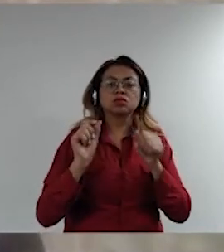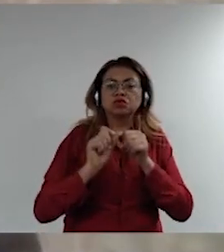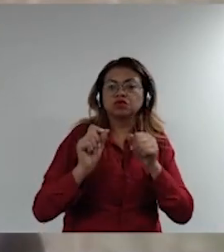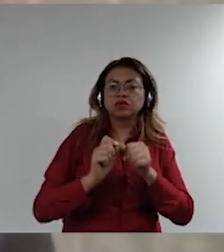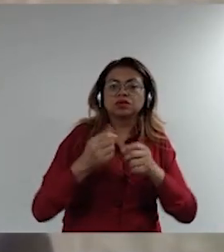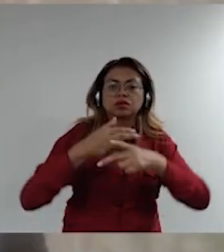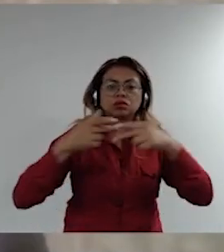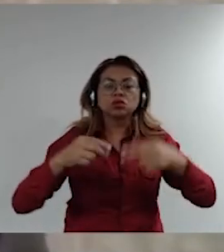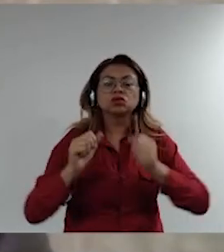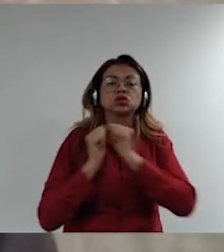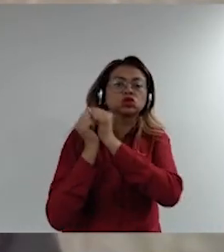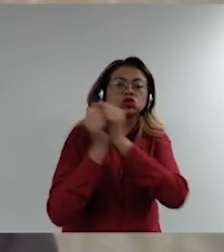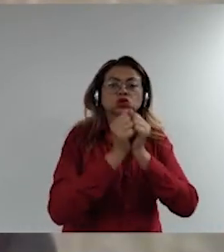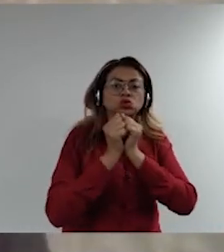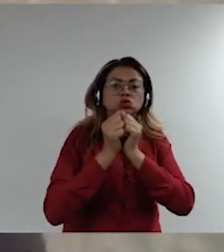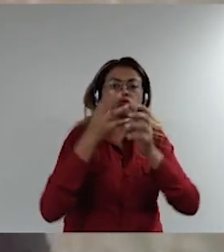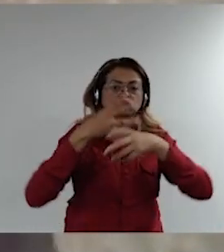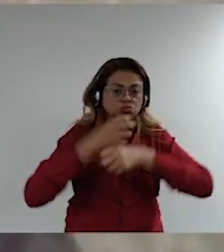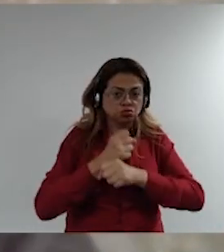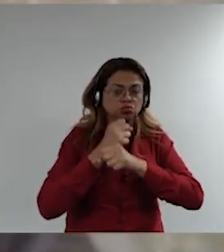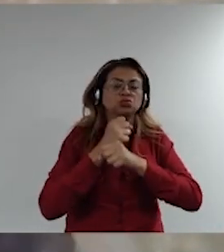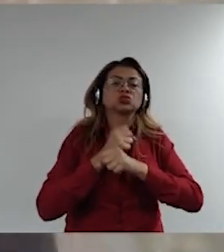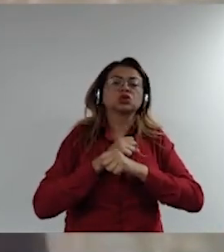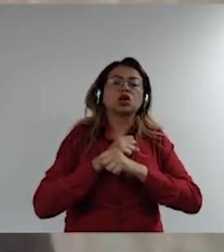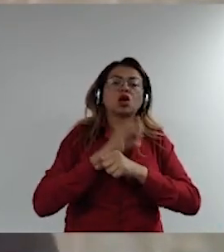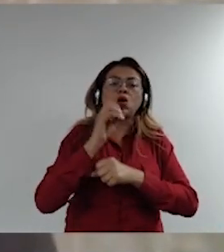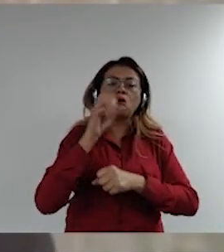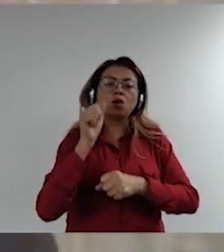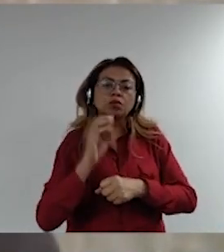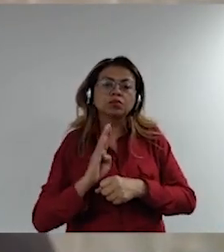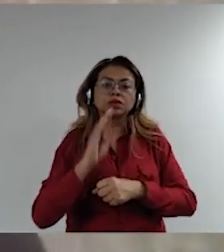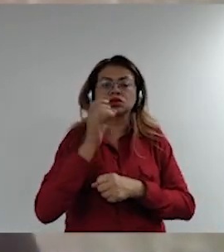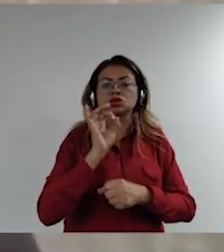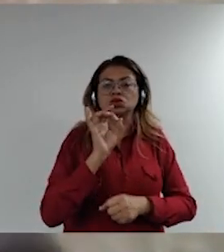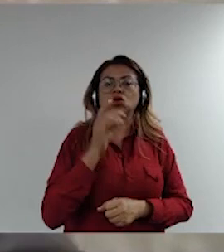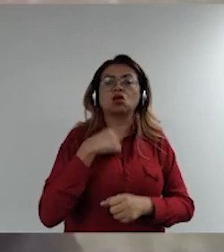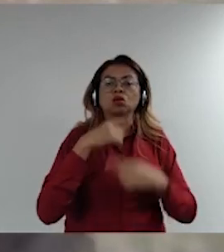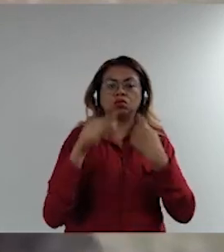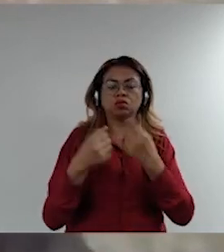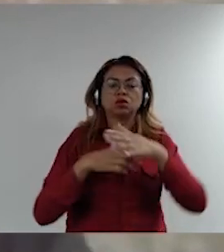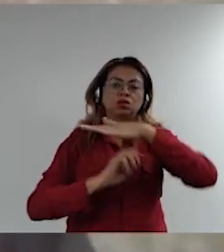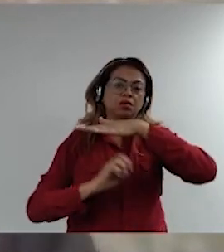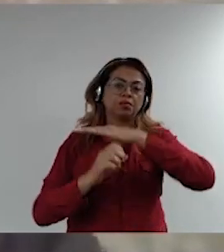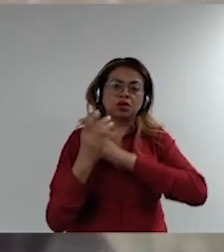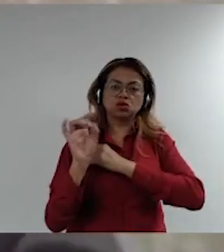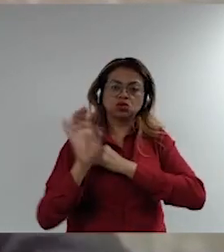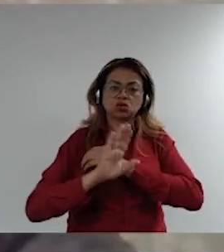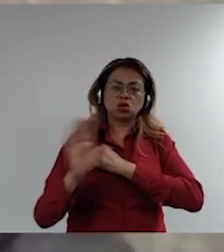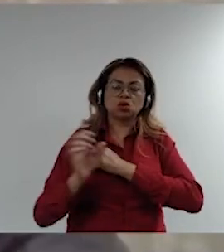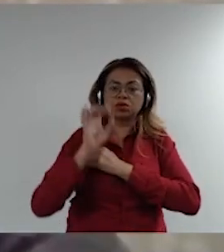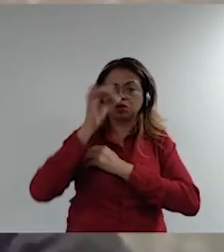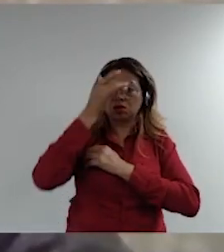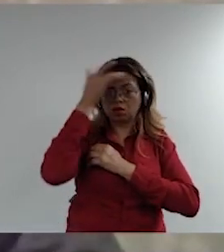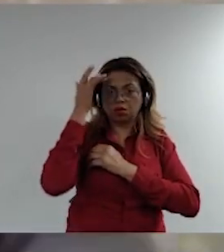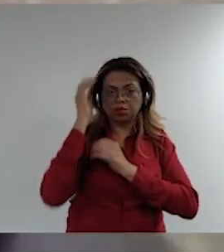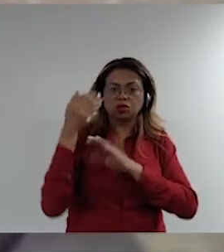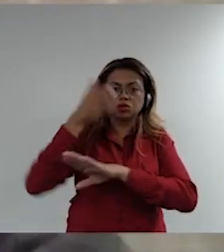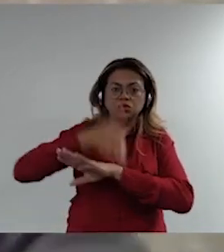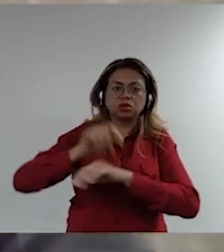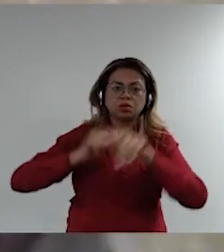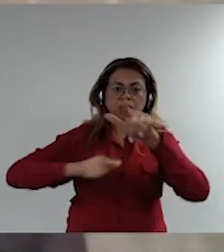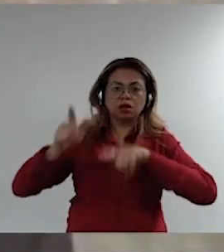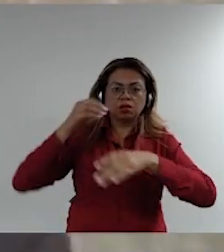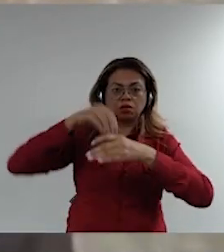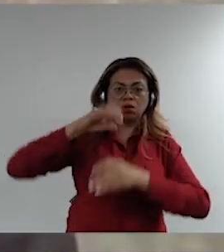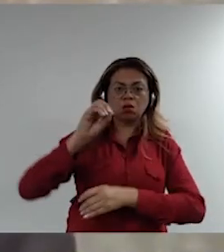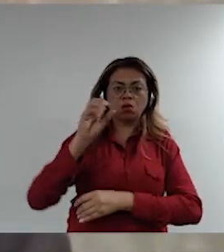junto, a OAB sozinha, e quando alguns acham que a OAB é só as pessoas que estão lá na direção